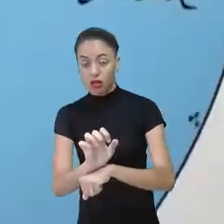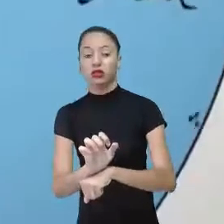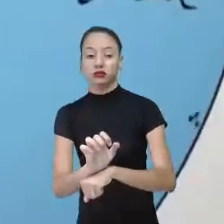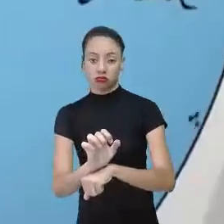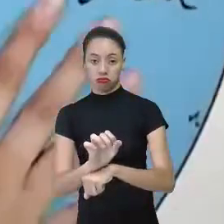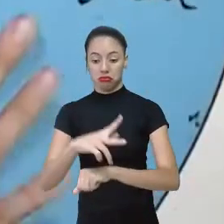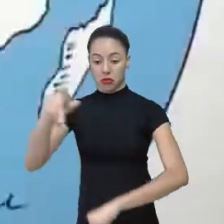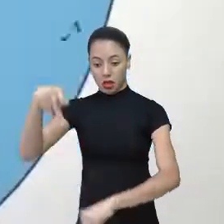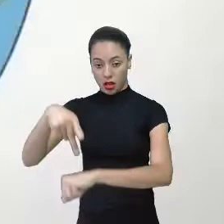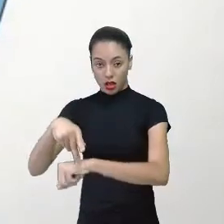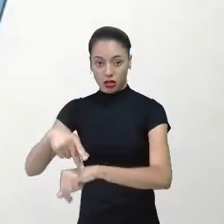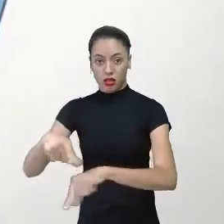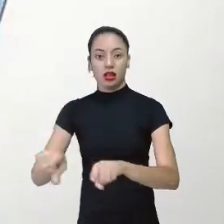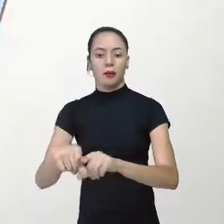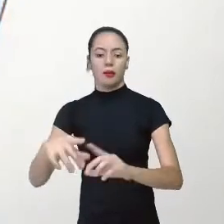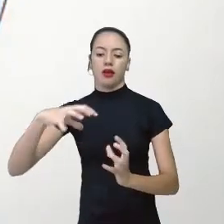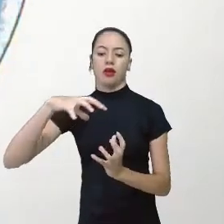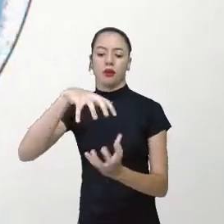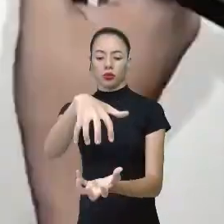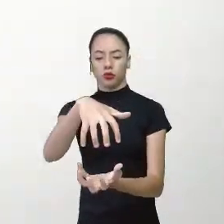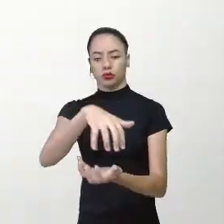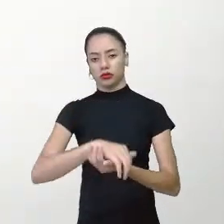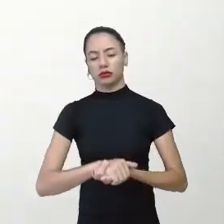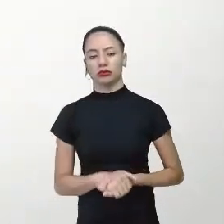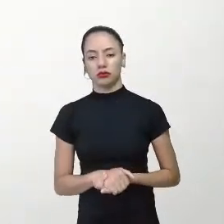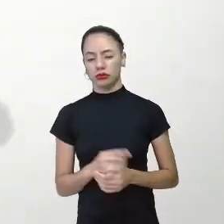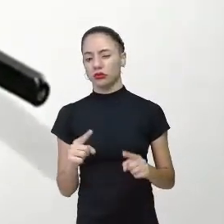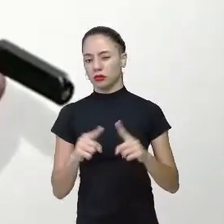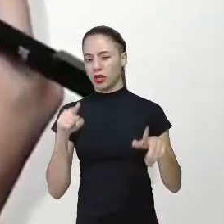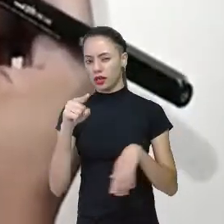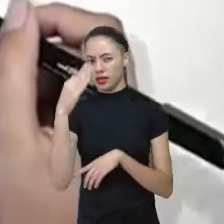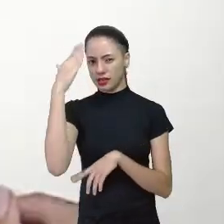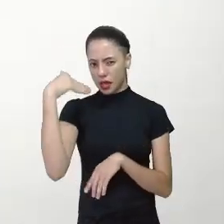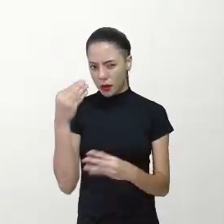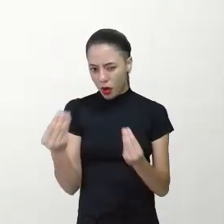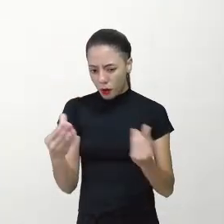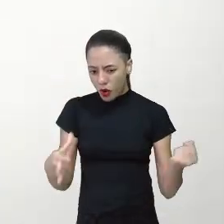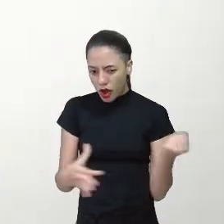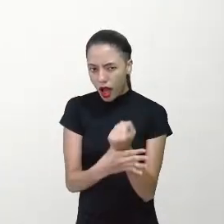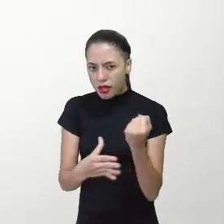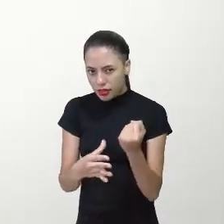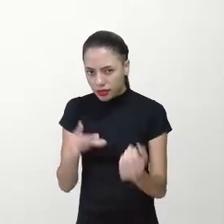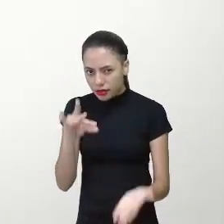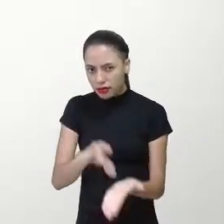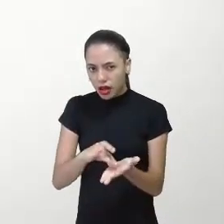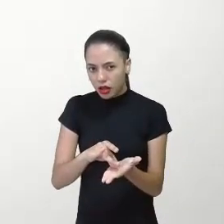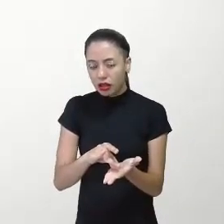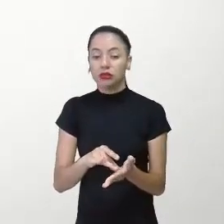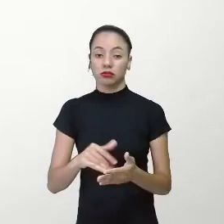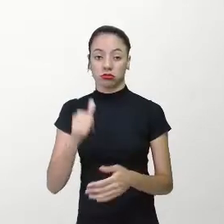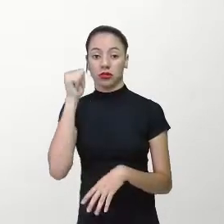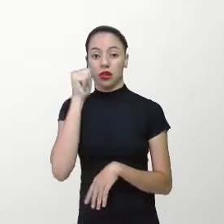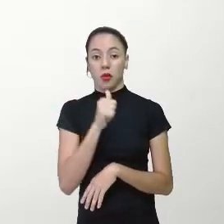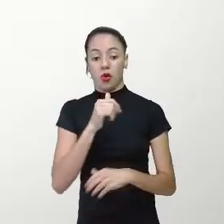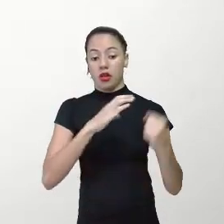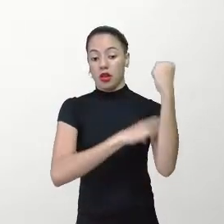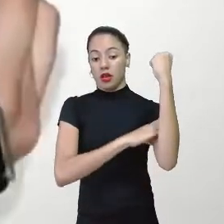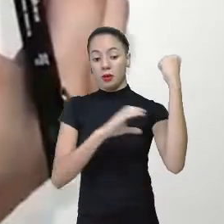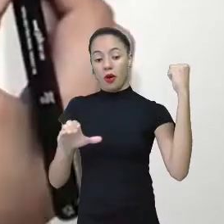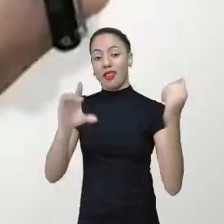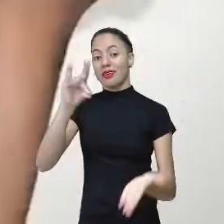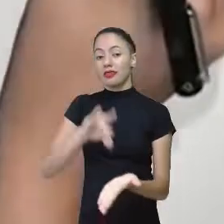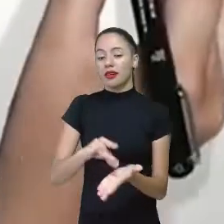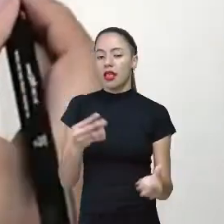seu país e o mundo. Mas você sabe como garantir isto? As mulheres se tornam empoderadas